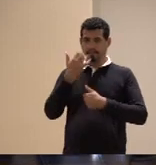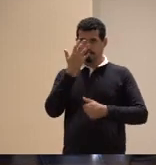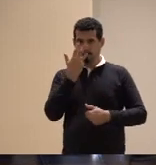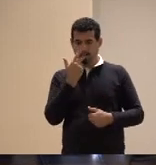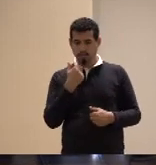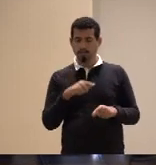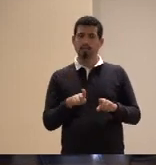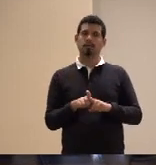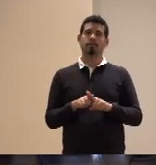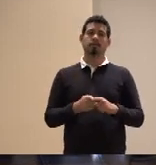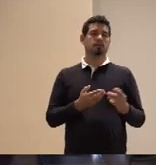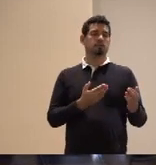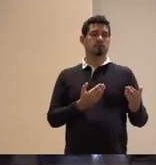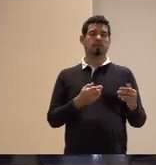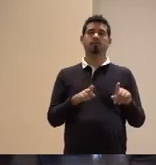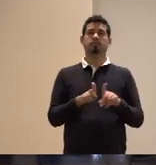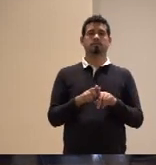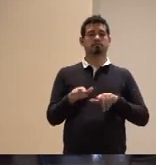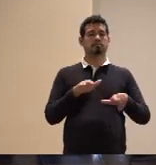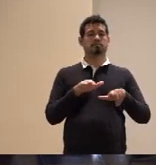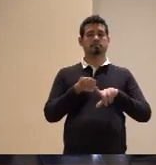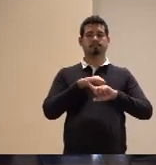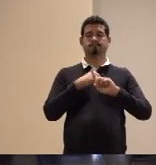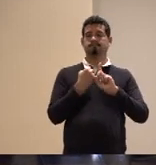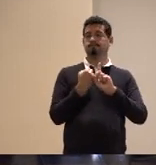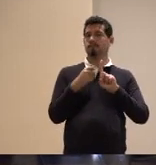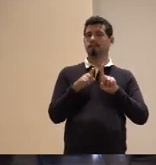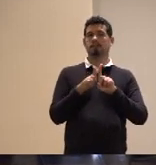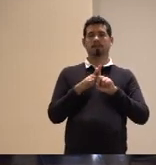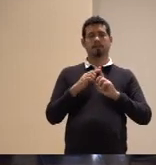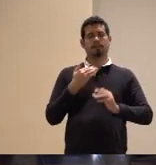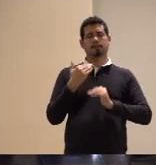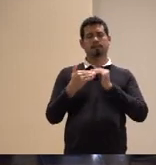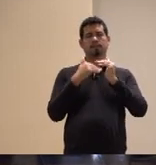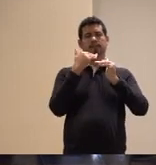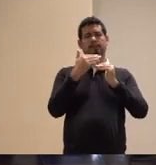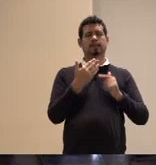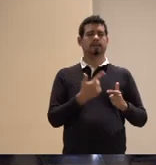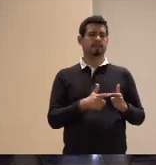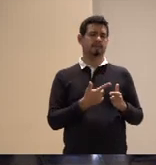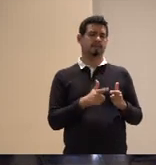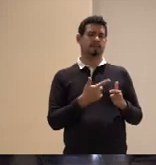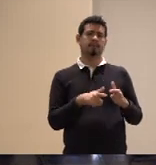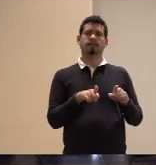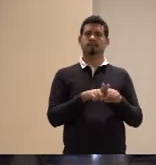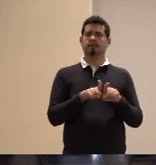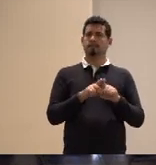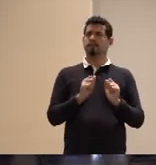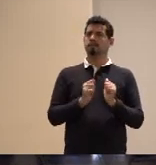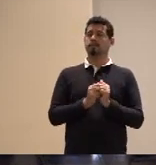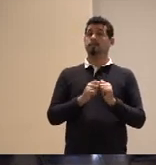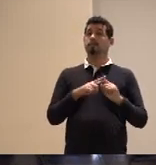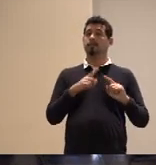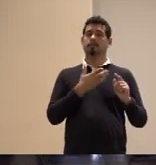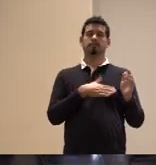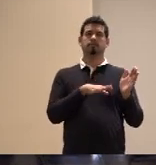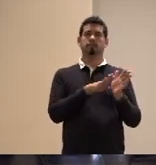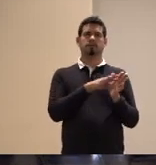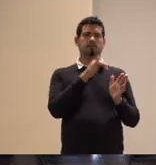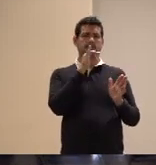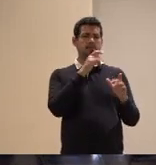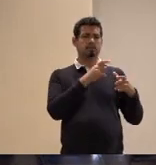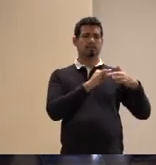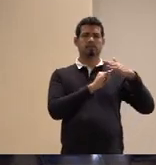adolescentes que estão em vulnerabilidade social, que passaram por alguns problemas, né, Então, assim, quando eles chegam na instituição